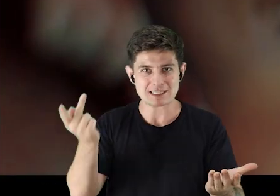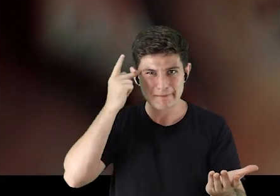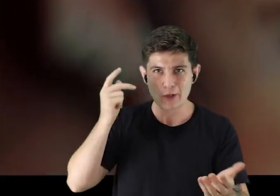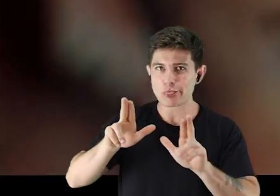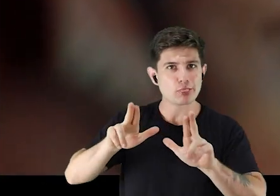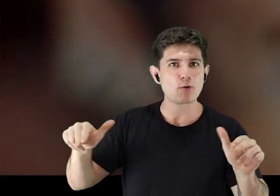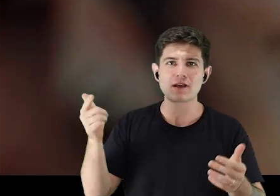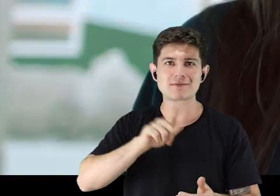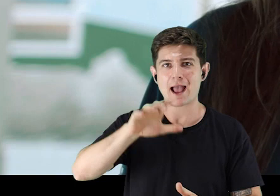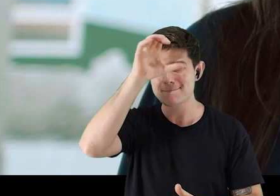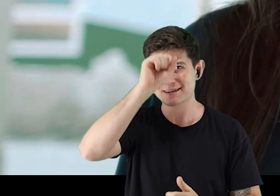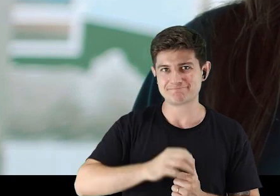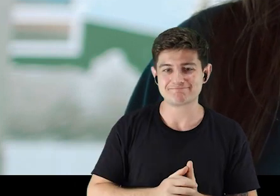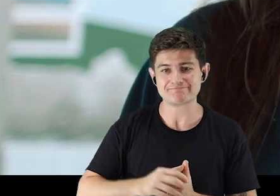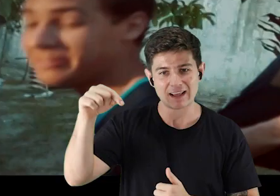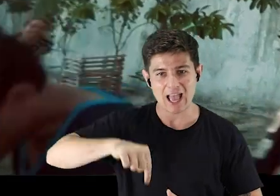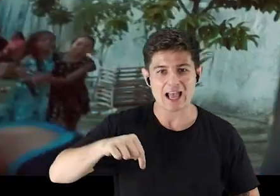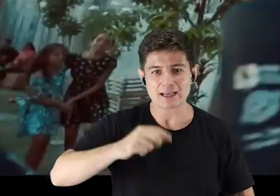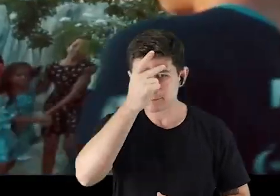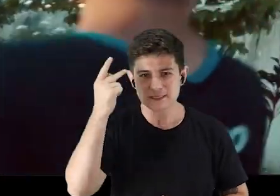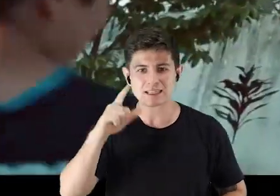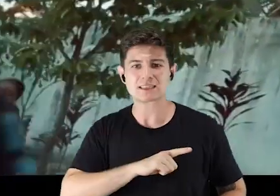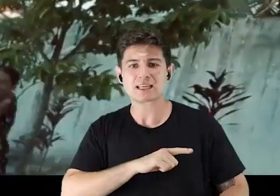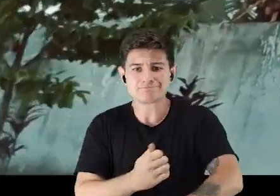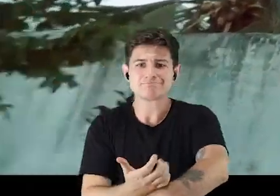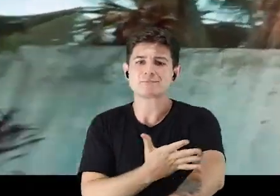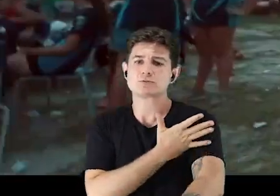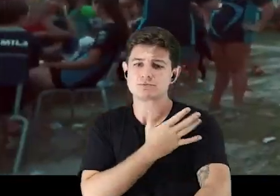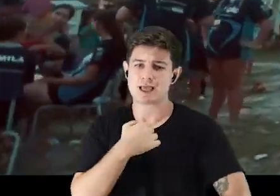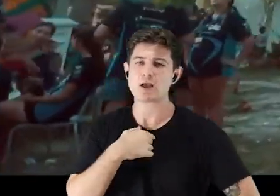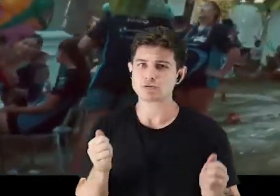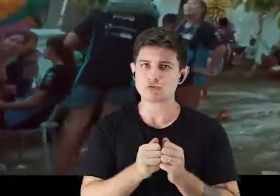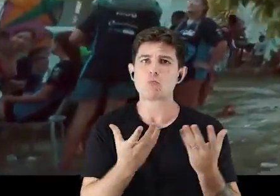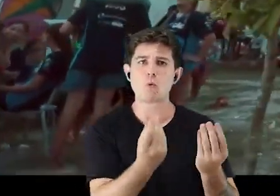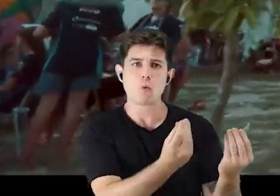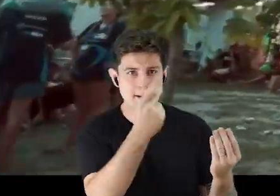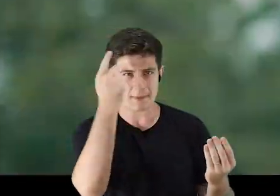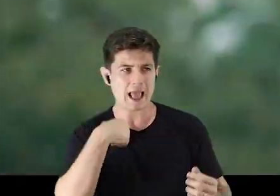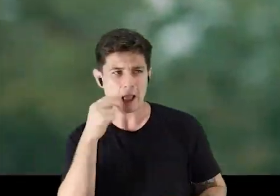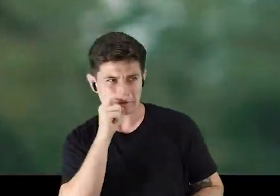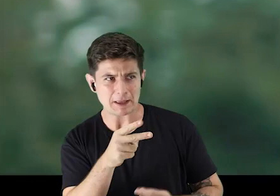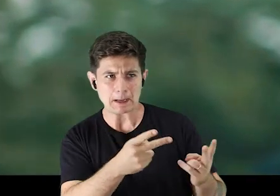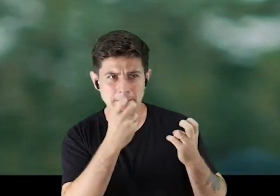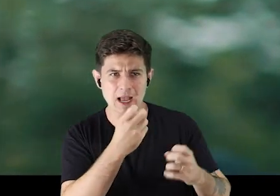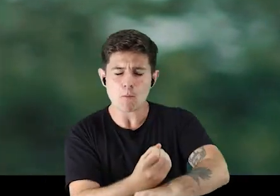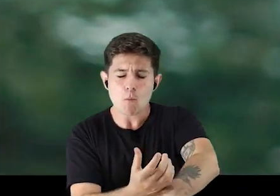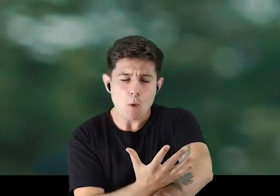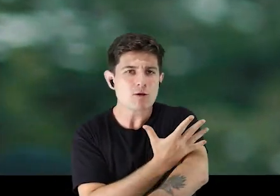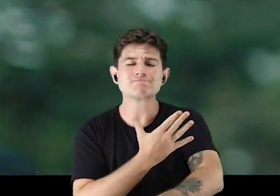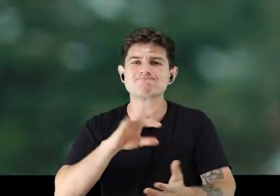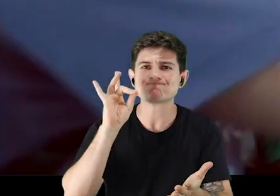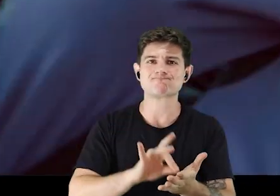num dia cotidiano de São Paulo iria aprender. As pessoas aqui se emocionam, pelo menos eu e muita gente que eu vi